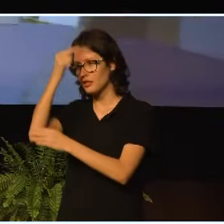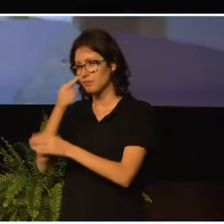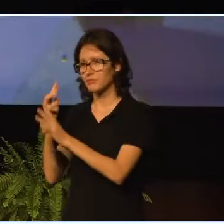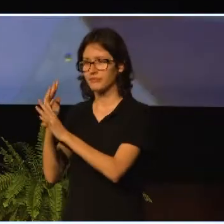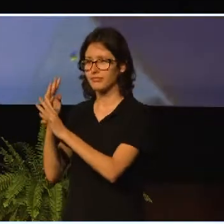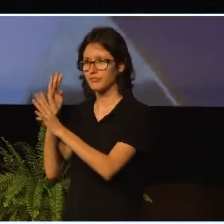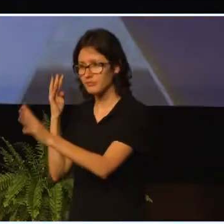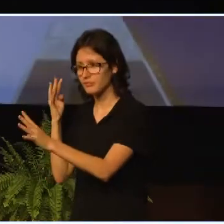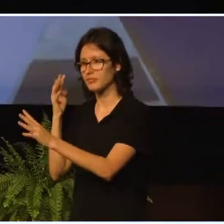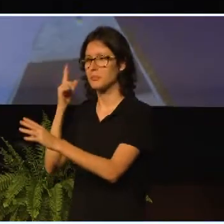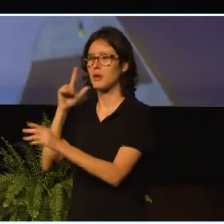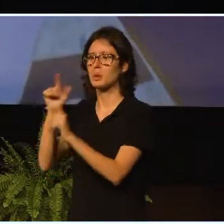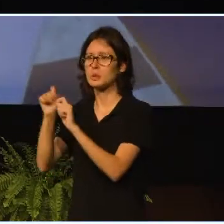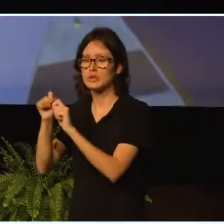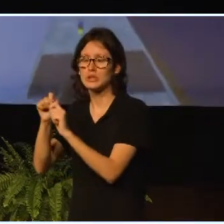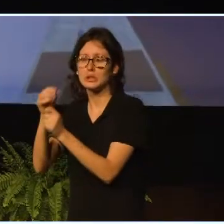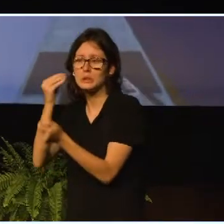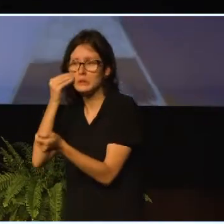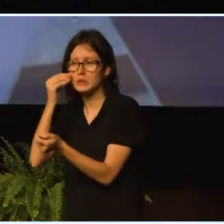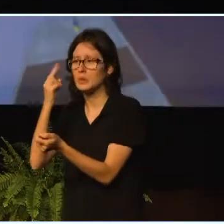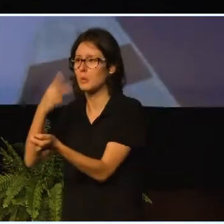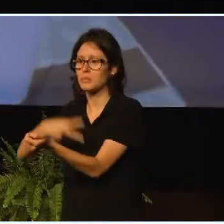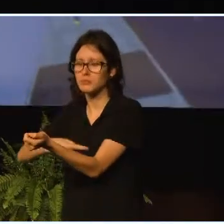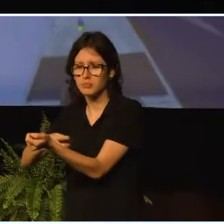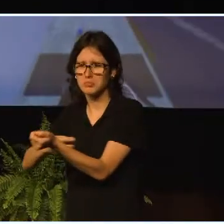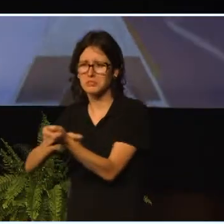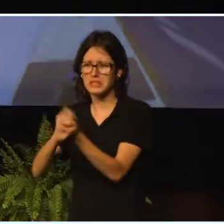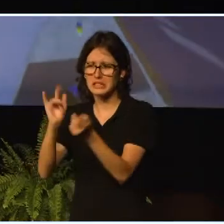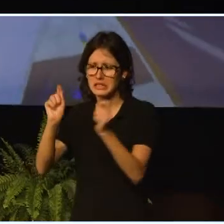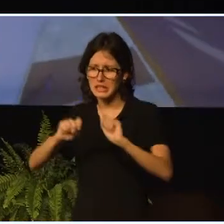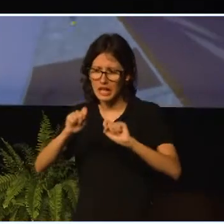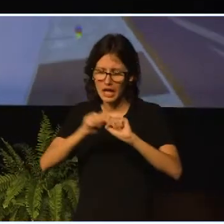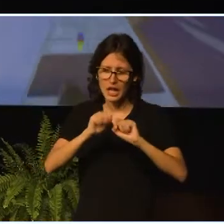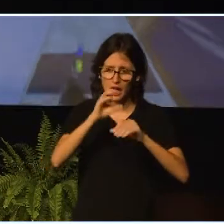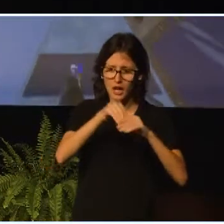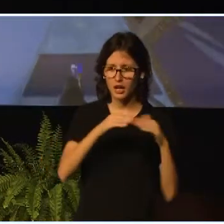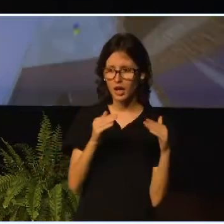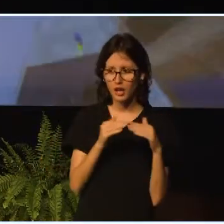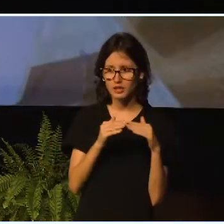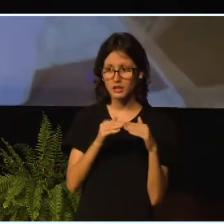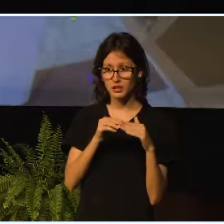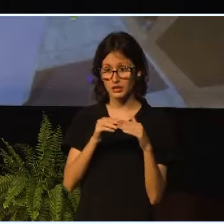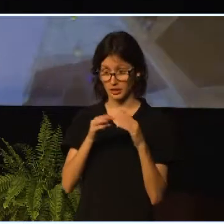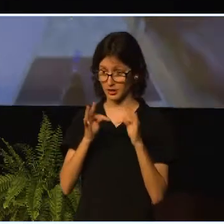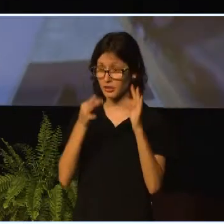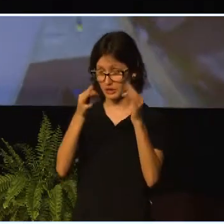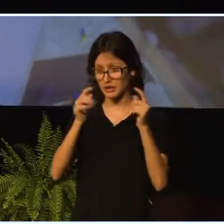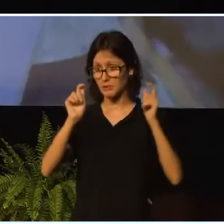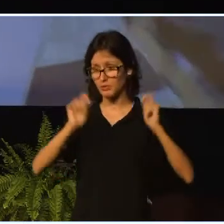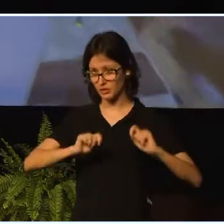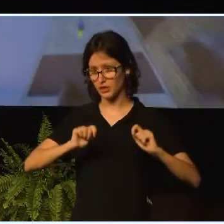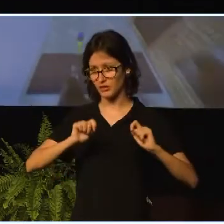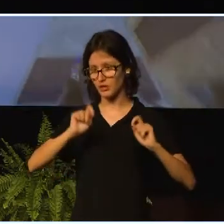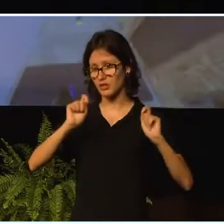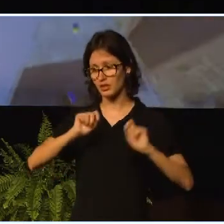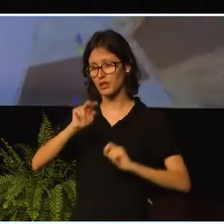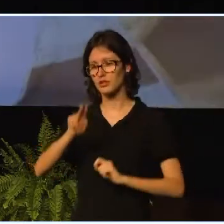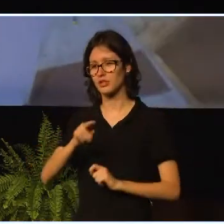fila para fazer alguns testes, se você pode fazer isso em casa? Então, com a tecnologia, isso é possível. Você poderia